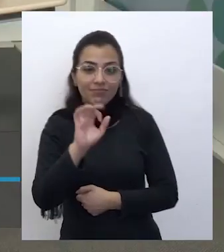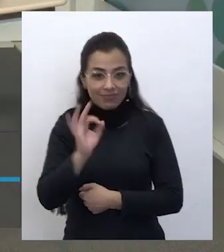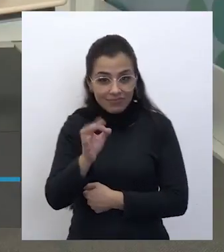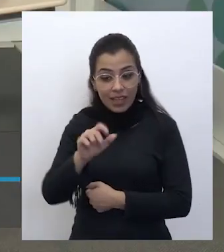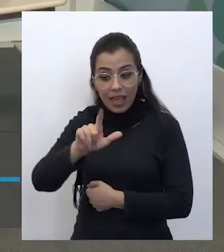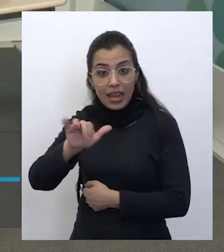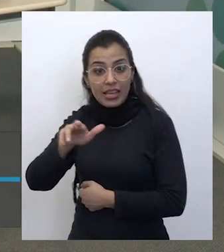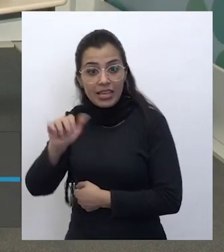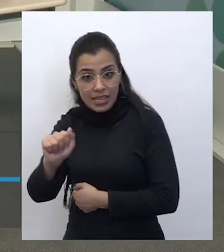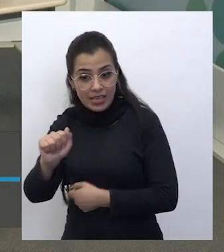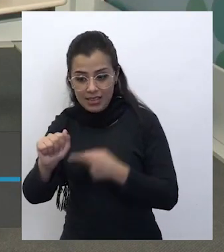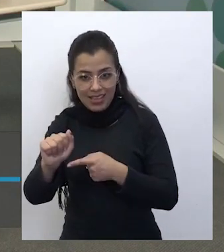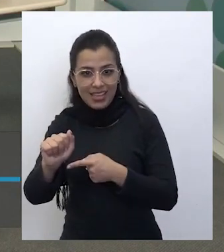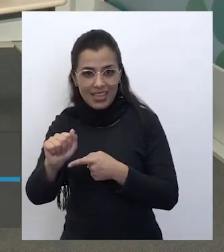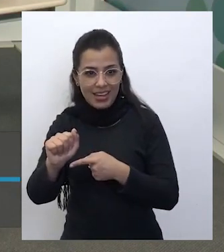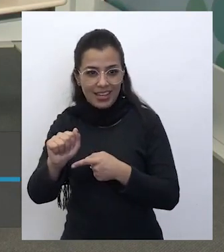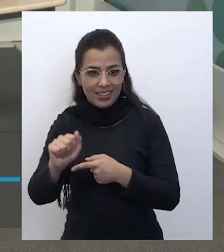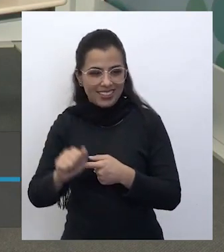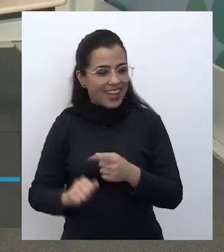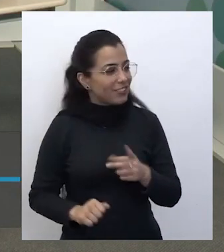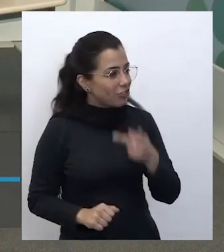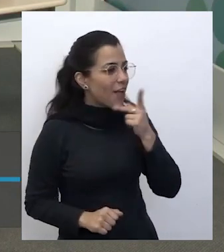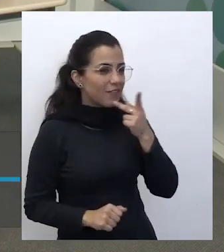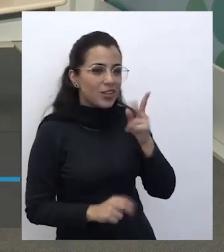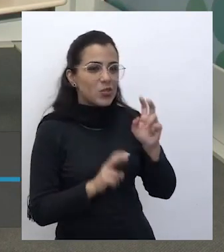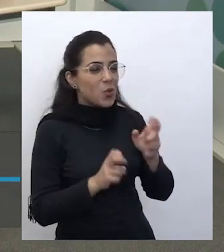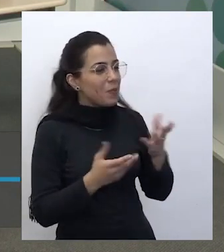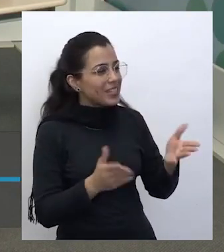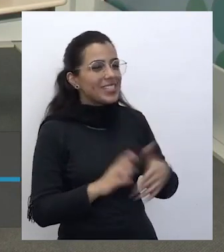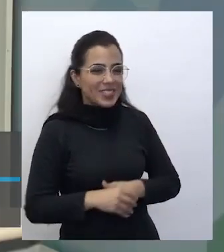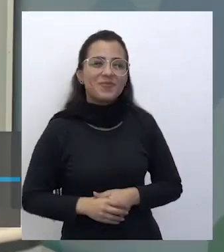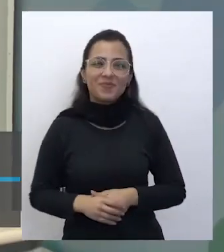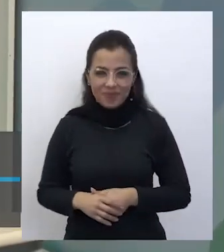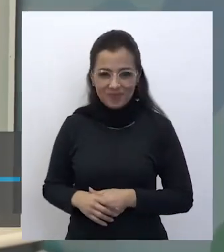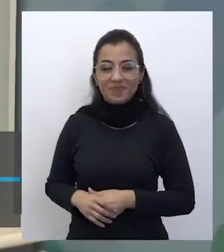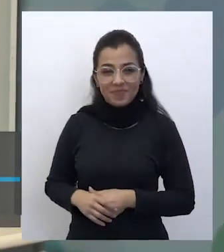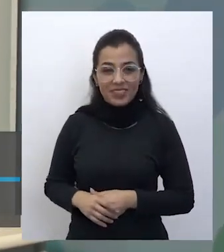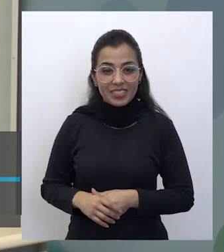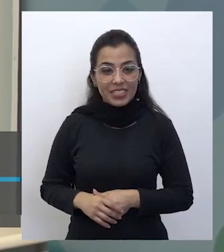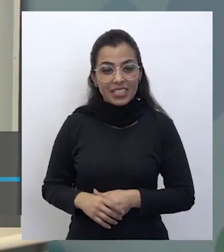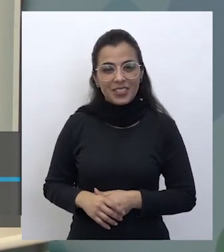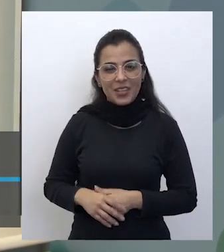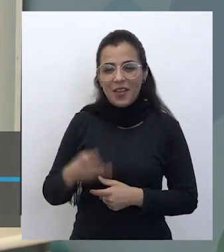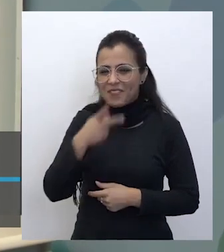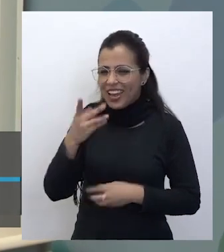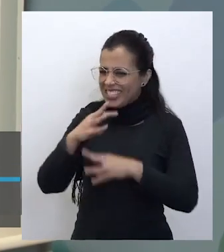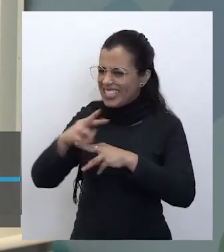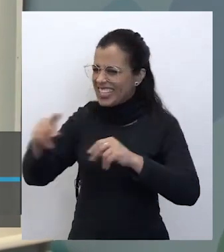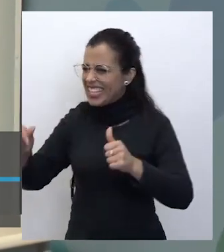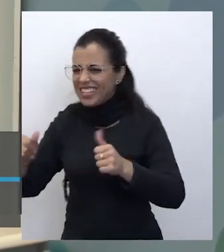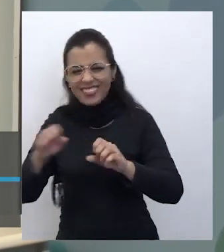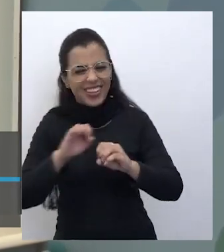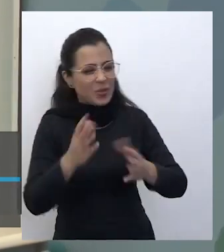lira. Isso. A lira é um instrumento. Eu estava falando dela antes de começar a a aula. gente tá falando sobre isso, professora, por favor. É como eu comecei a falar de glitter, comecei a falar de busca